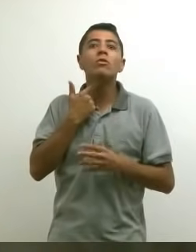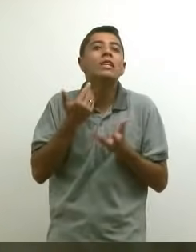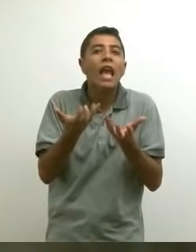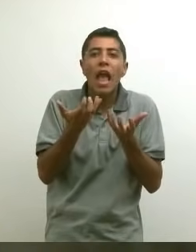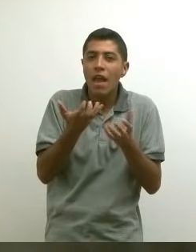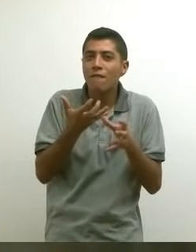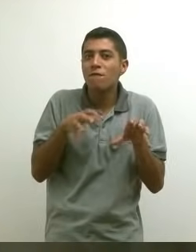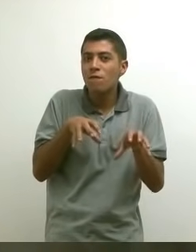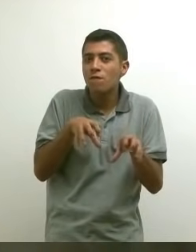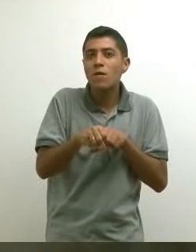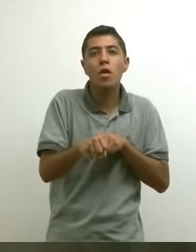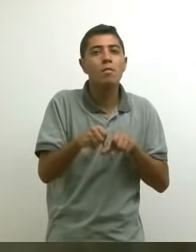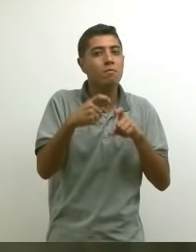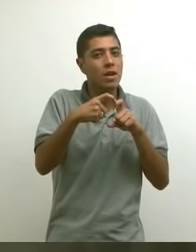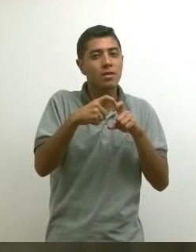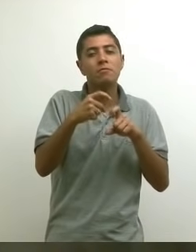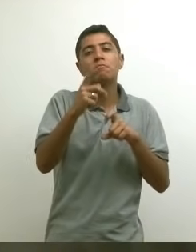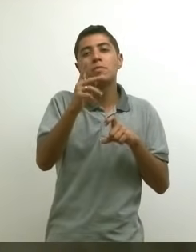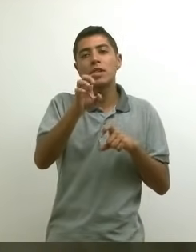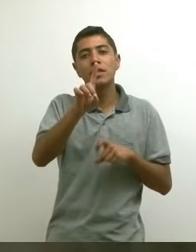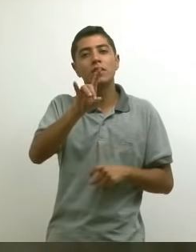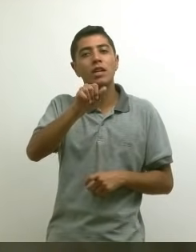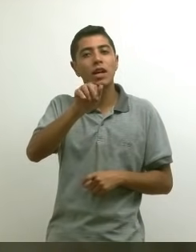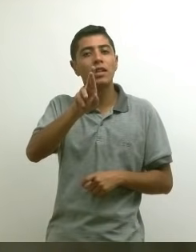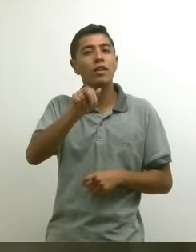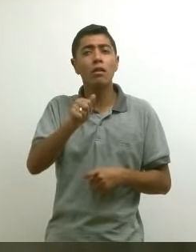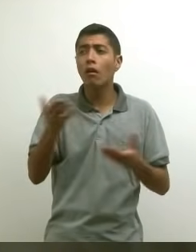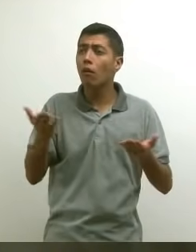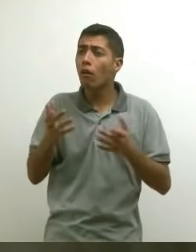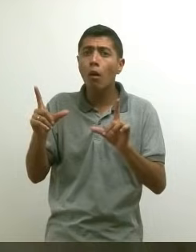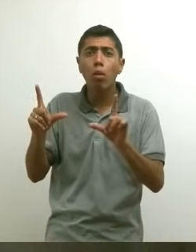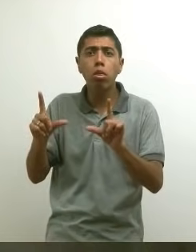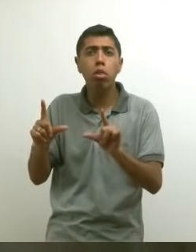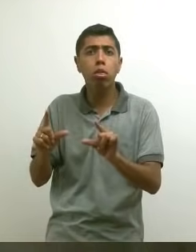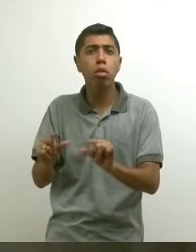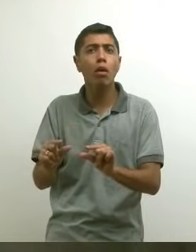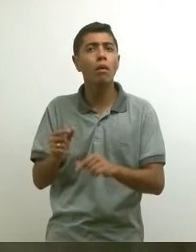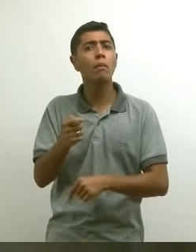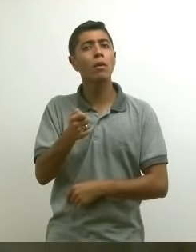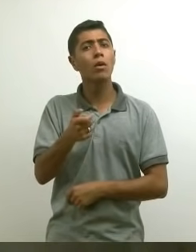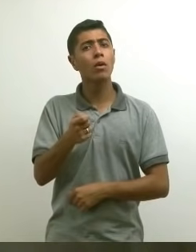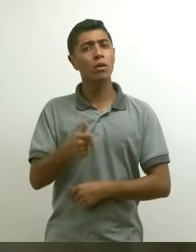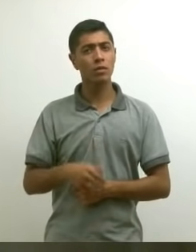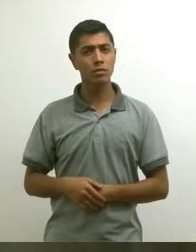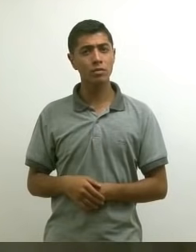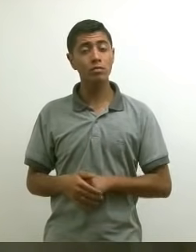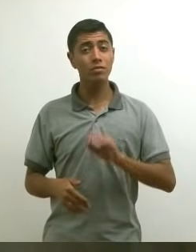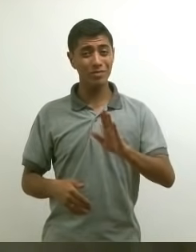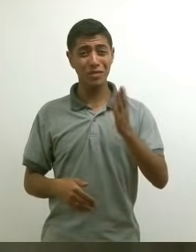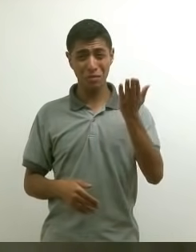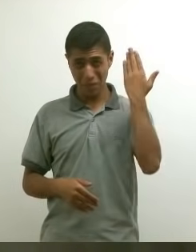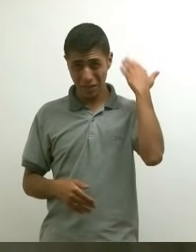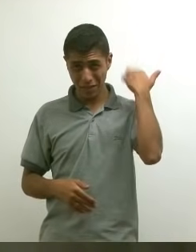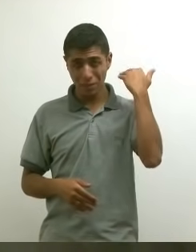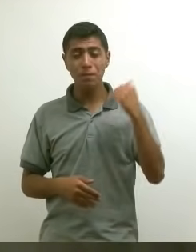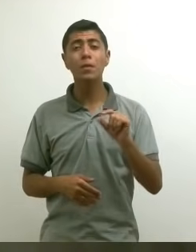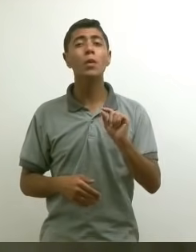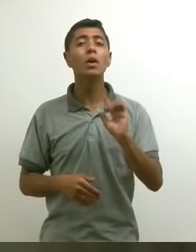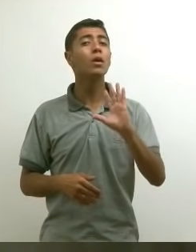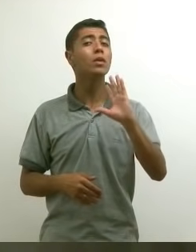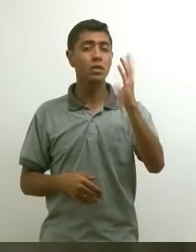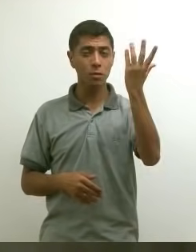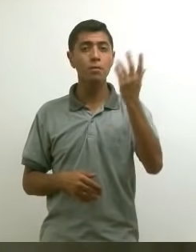tive uma dor lombar fui parar no pronto socorro lá em torres no sul e aí eu comentei no meio da dor que ora